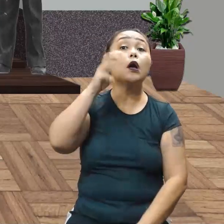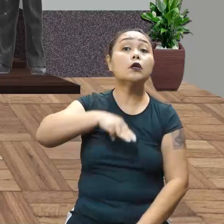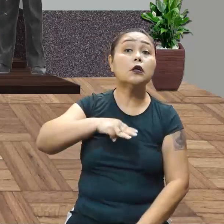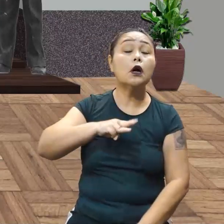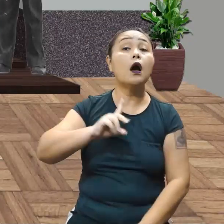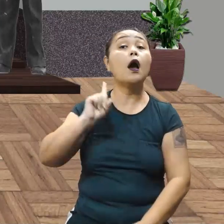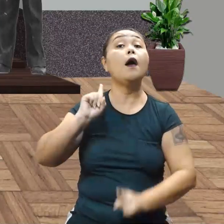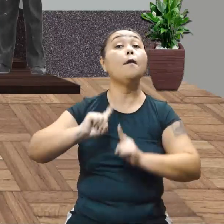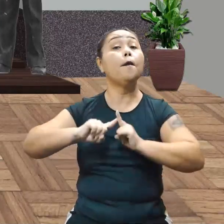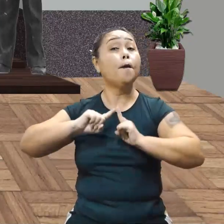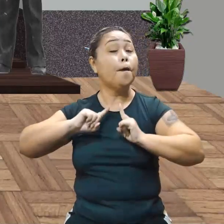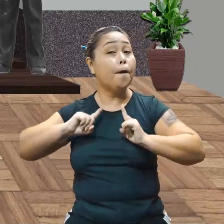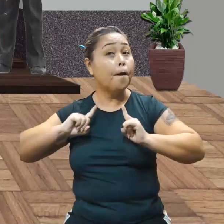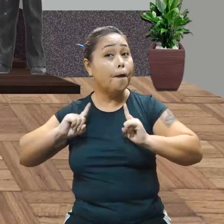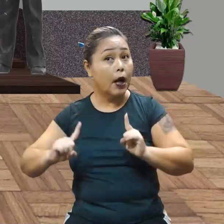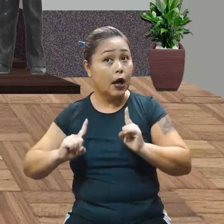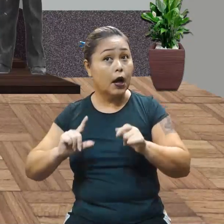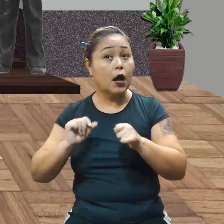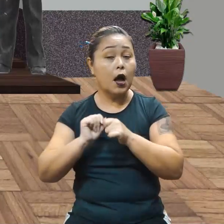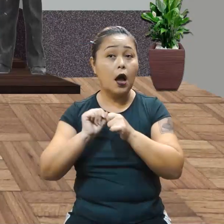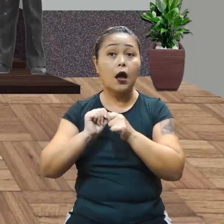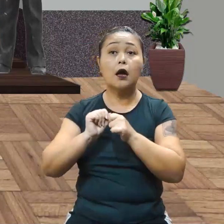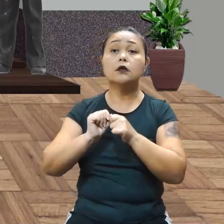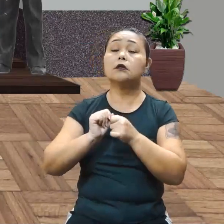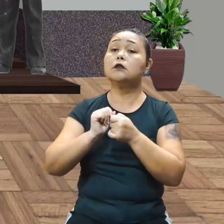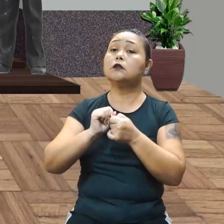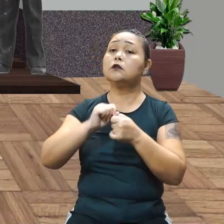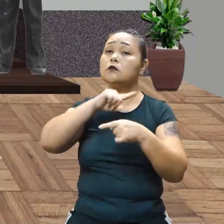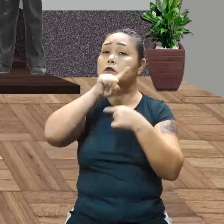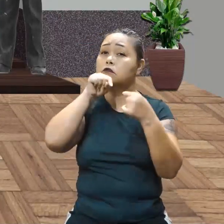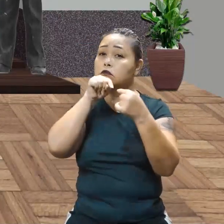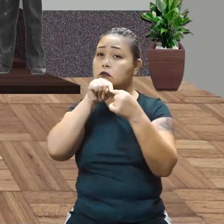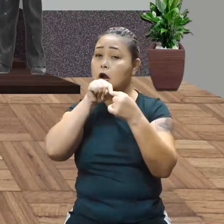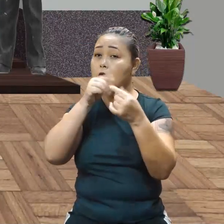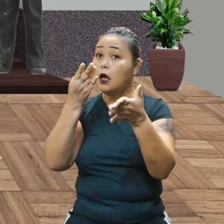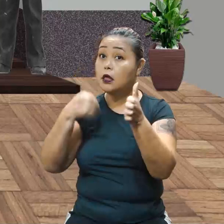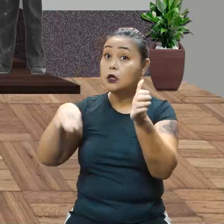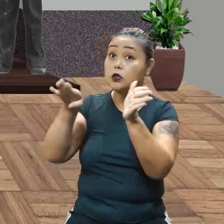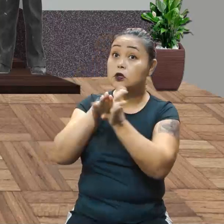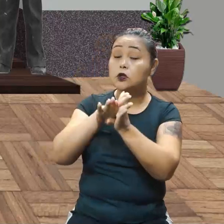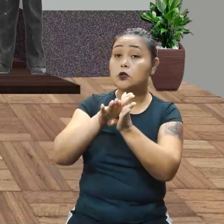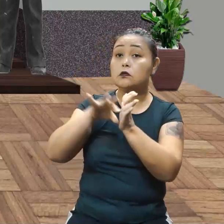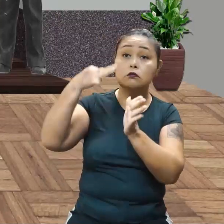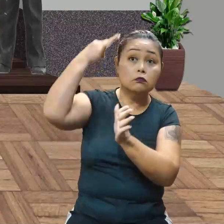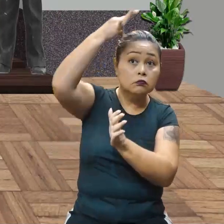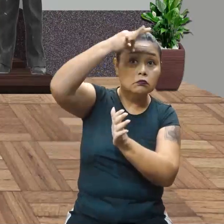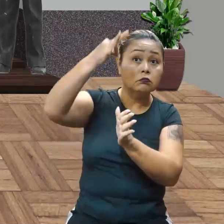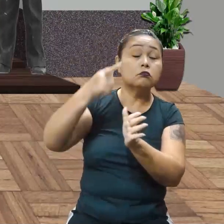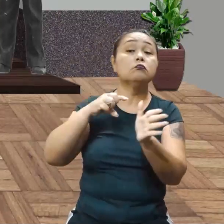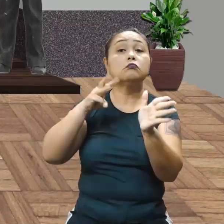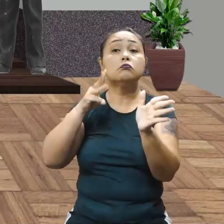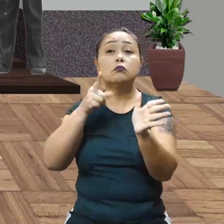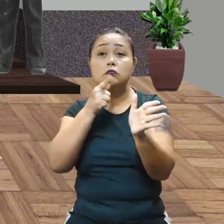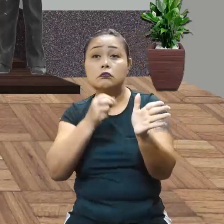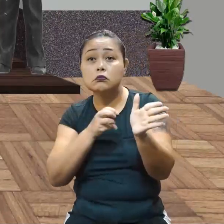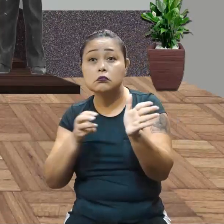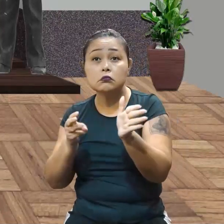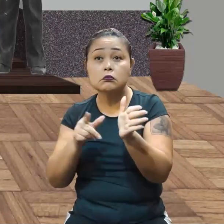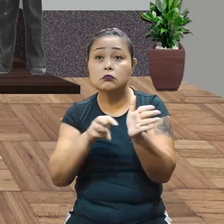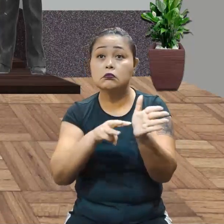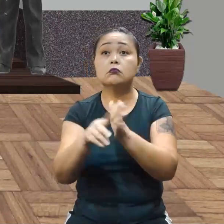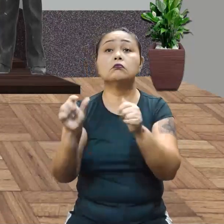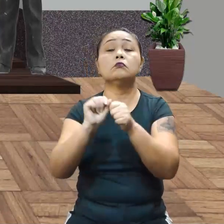a missão seria cumprida na chegada até Santo Antônio do Rio Madeira. E ele chega com essa missão em